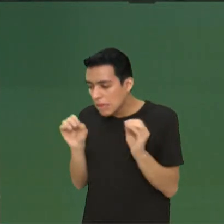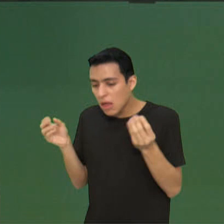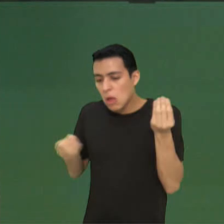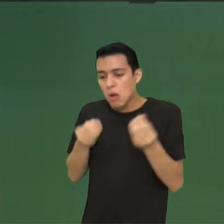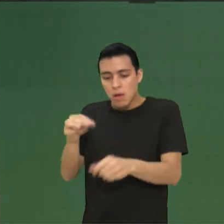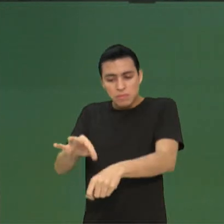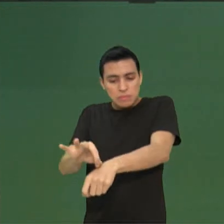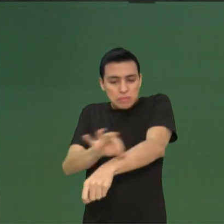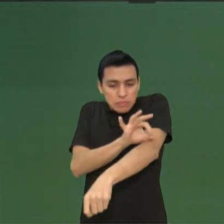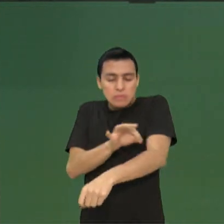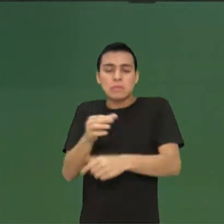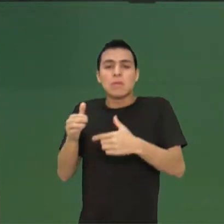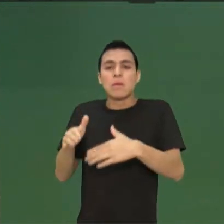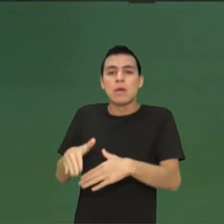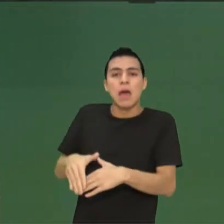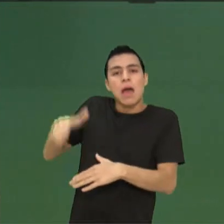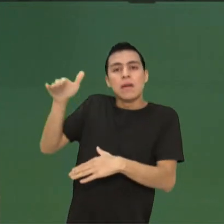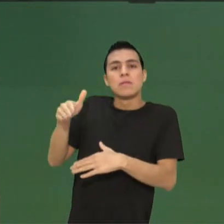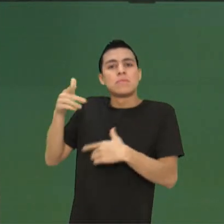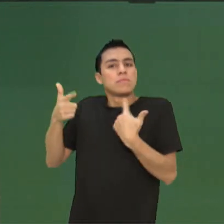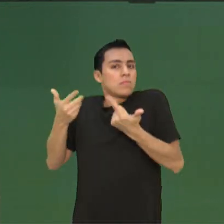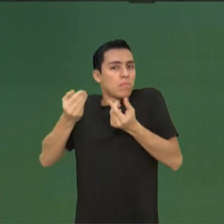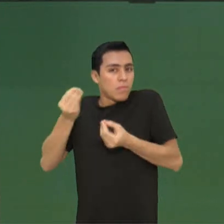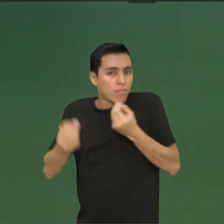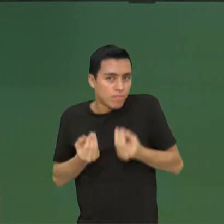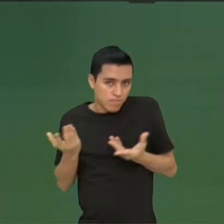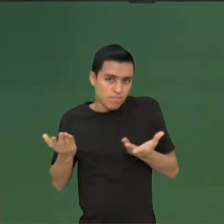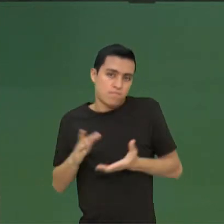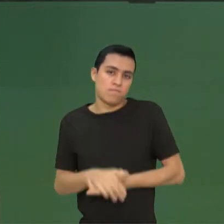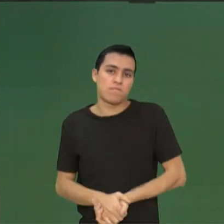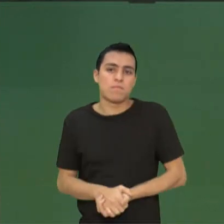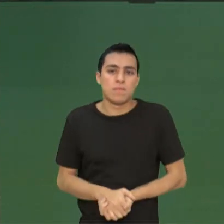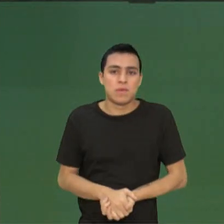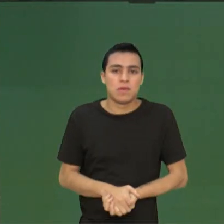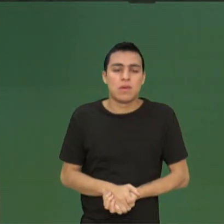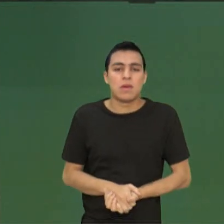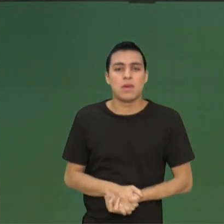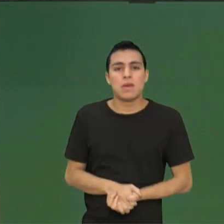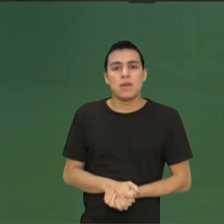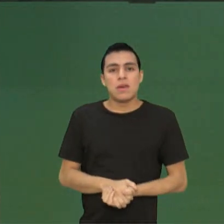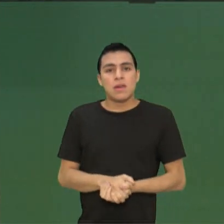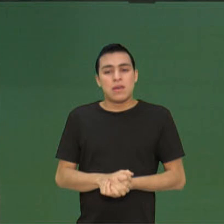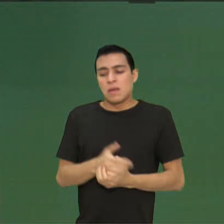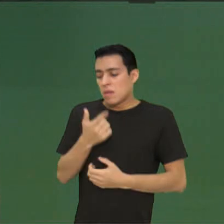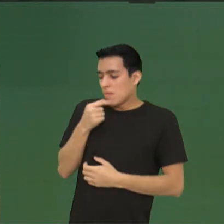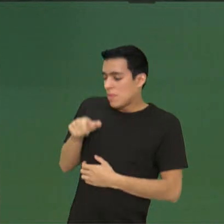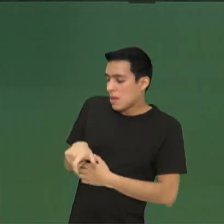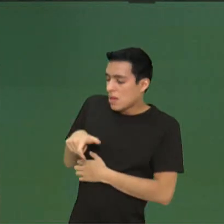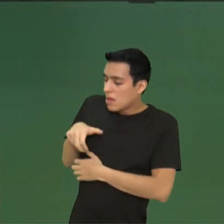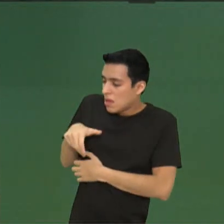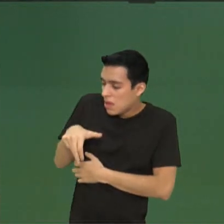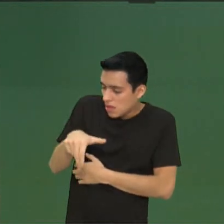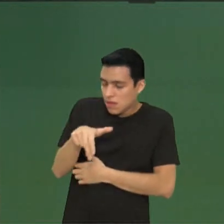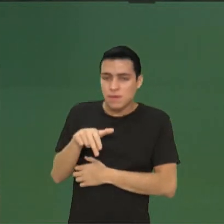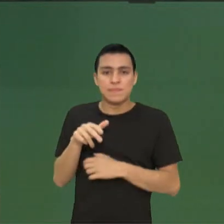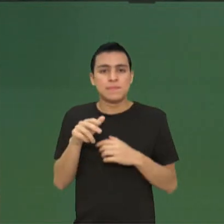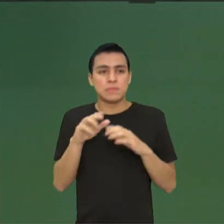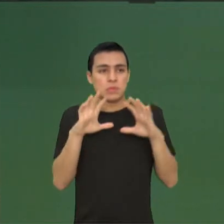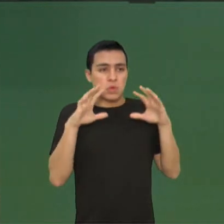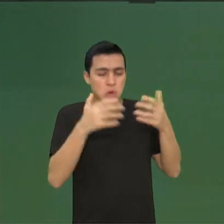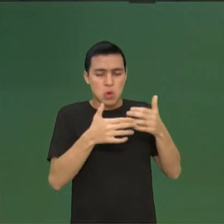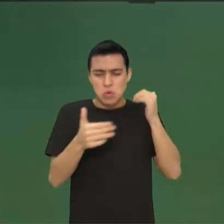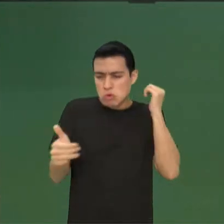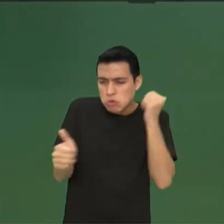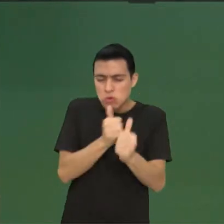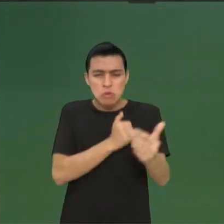trouxe para vocês. Importante, em função da atual situação da pandemia enfrentada, coronavírus, a partir de 13 de 4 de